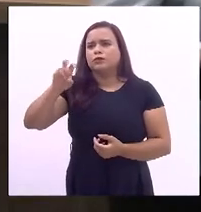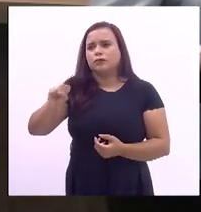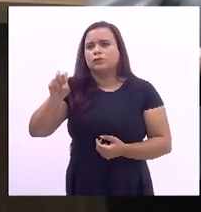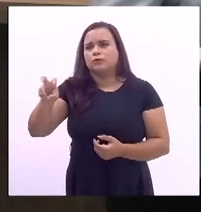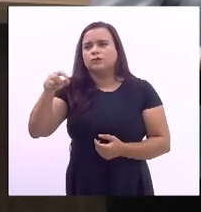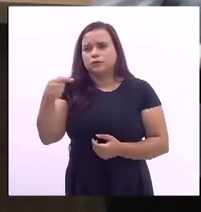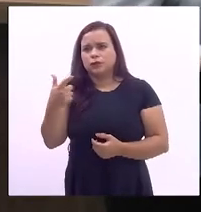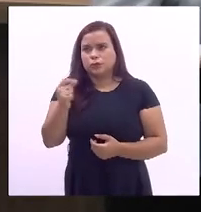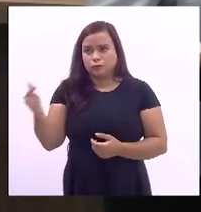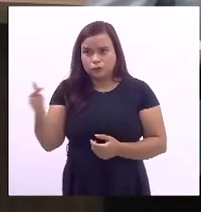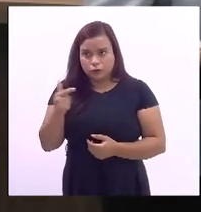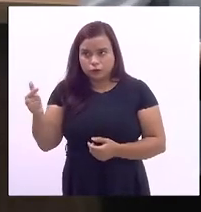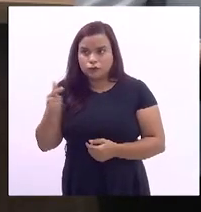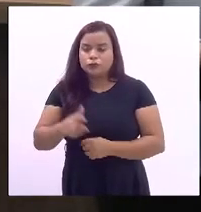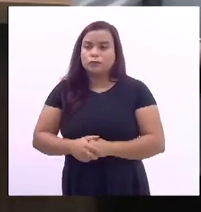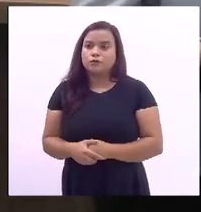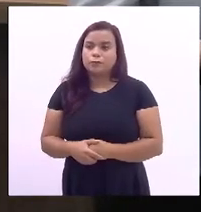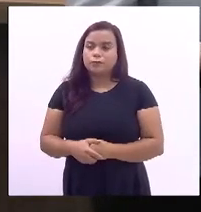2022